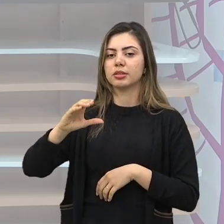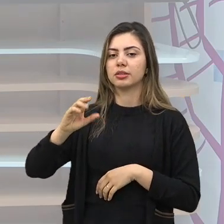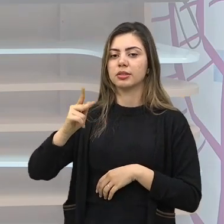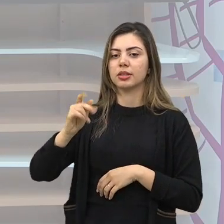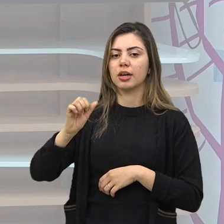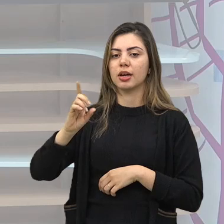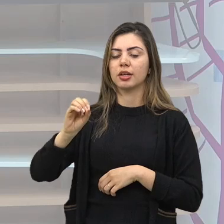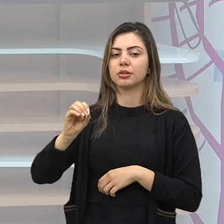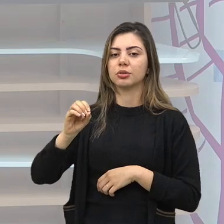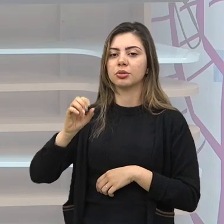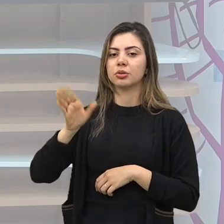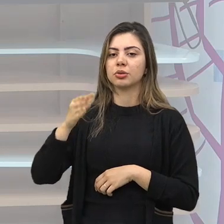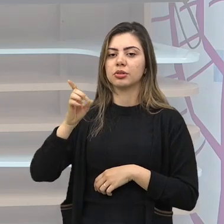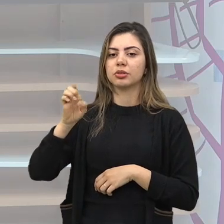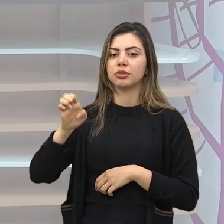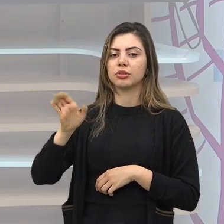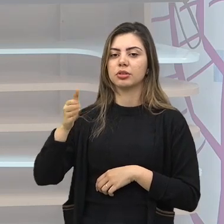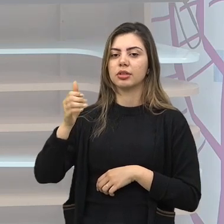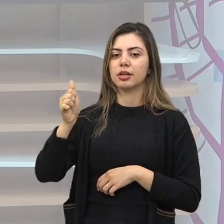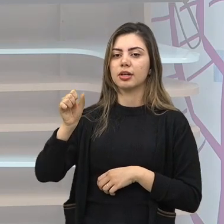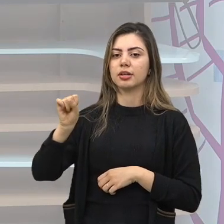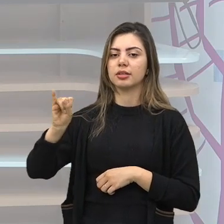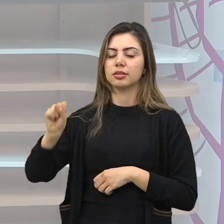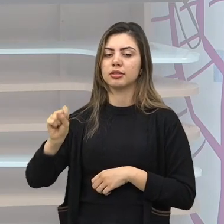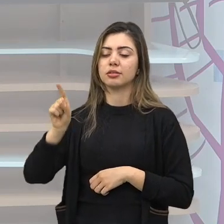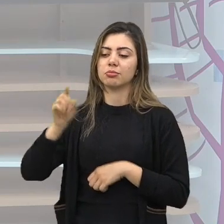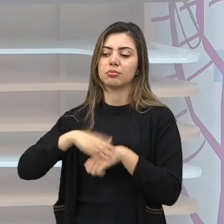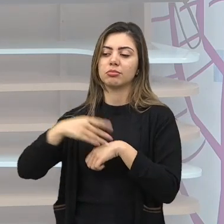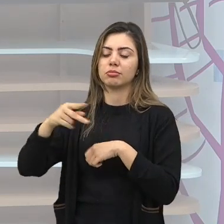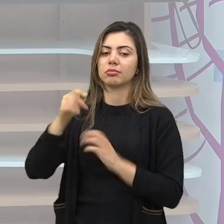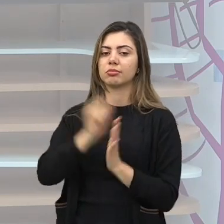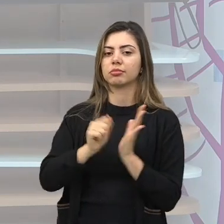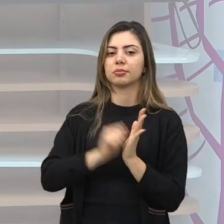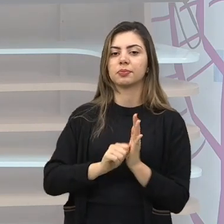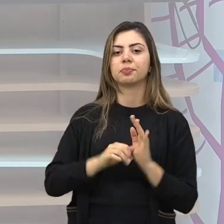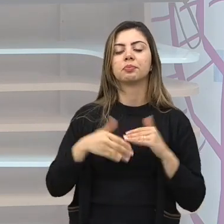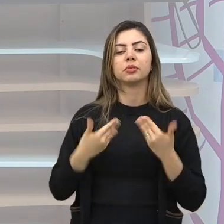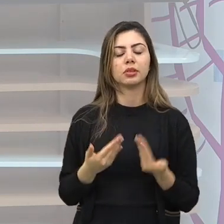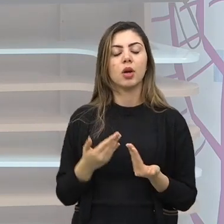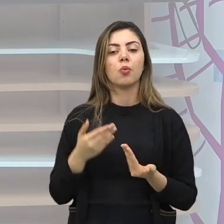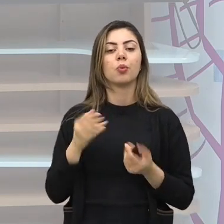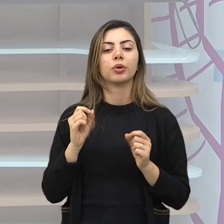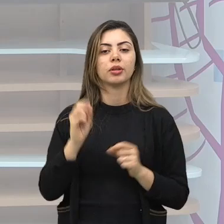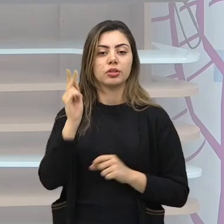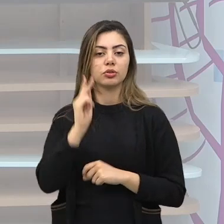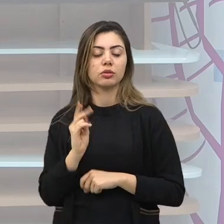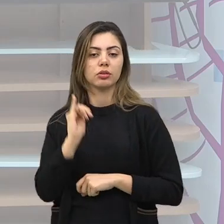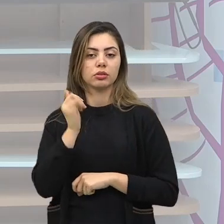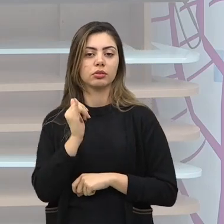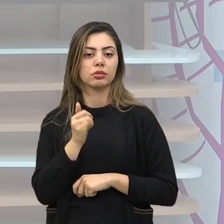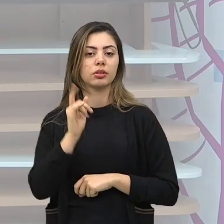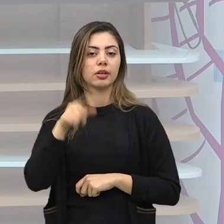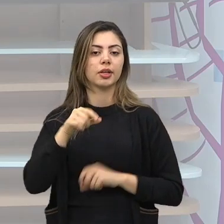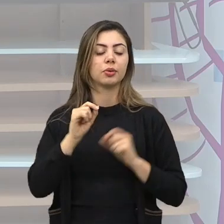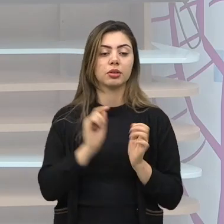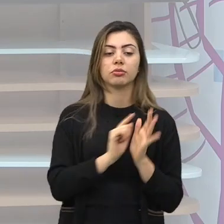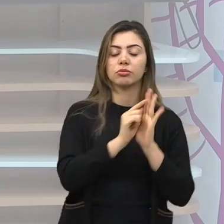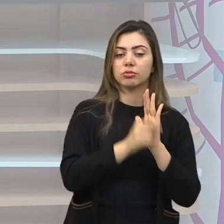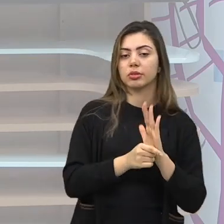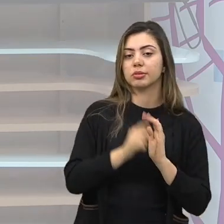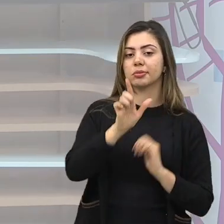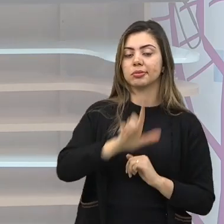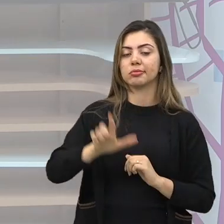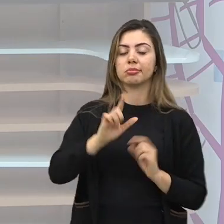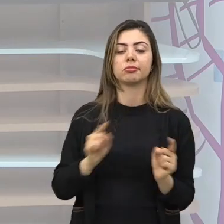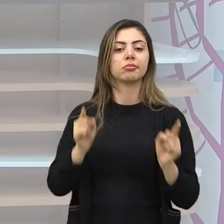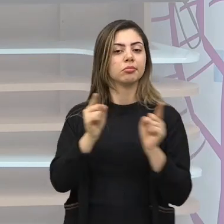já intensificar. Pensou em conto. É um gênero literário com narrativa curta, e